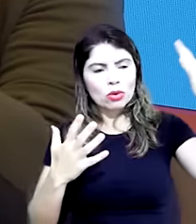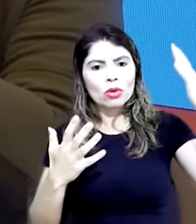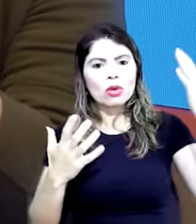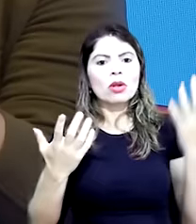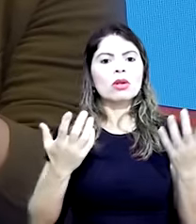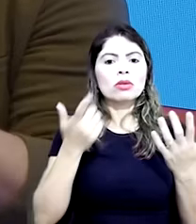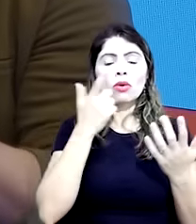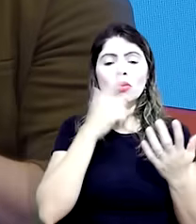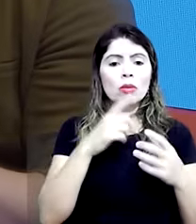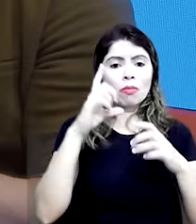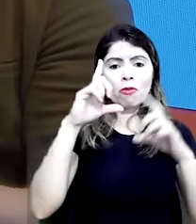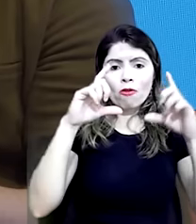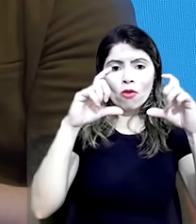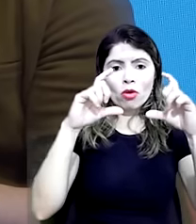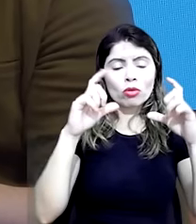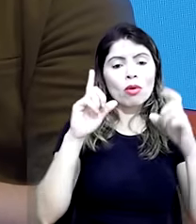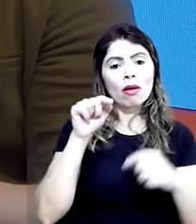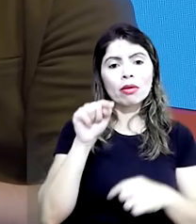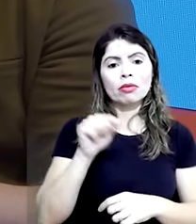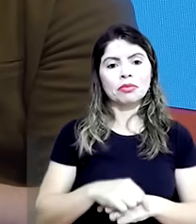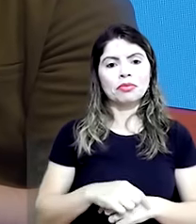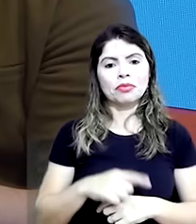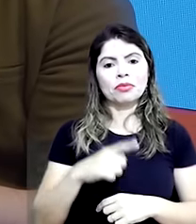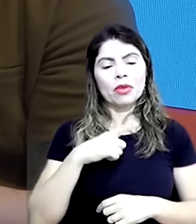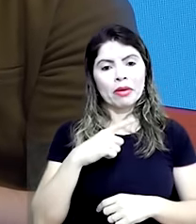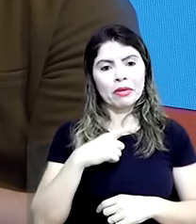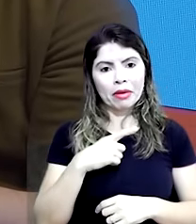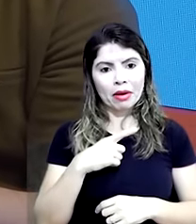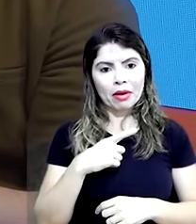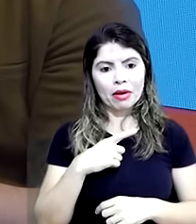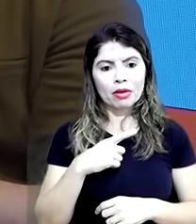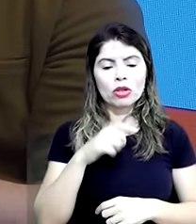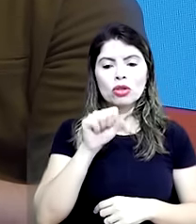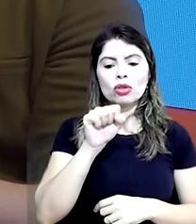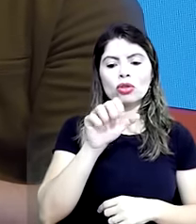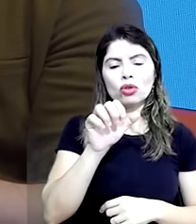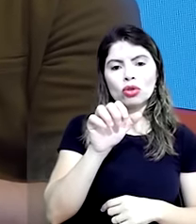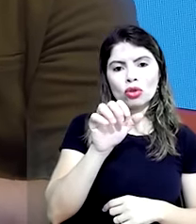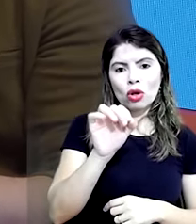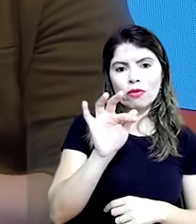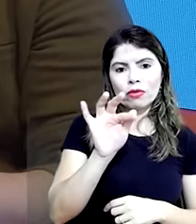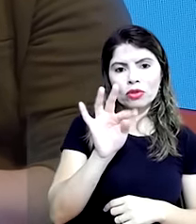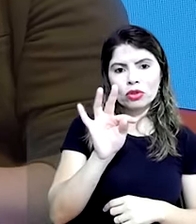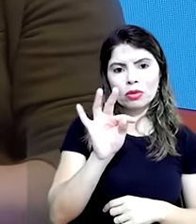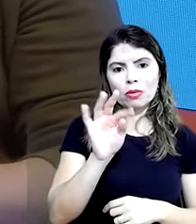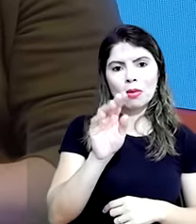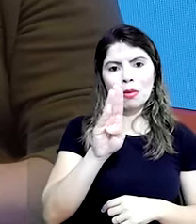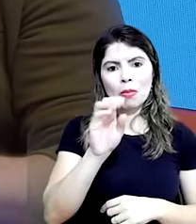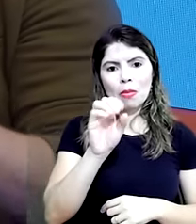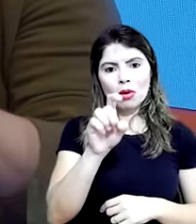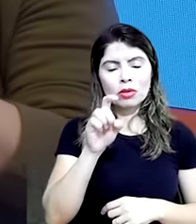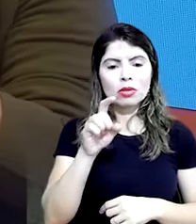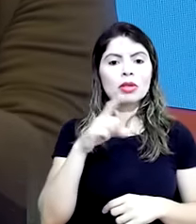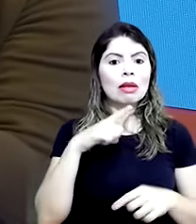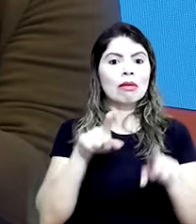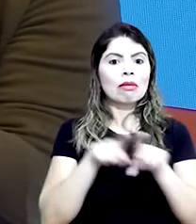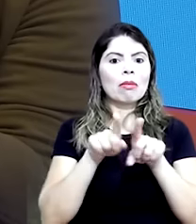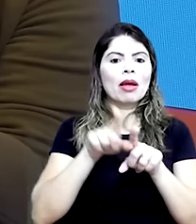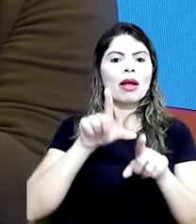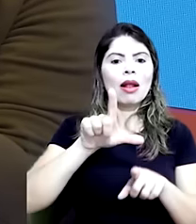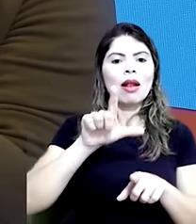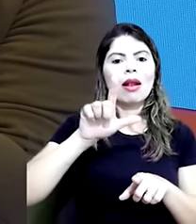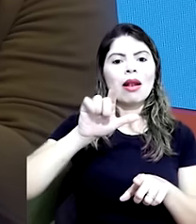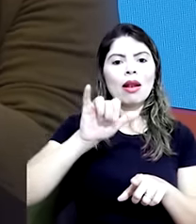pra foto basicamente é isso existe então a a a soft Box existe por exemplo a light Box que é aquela